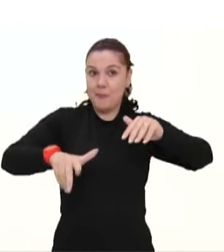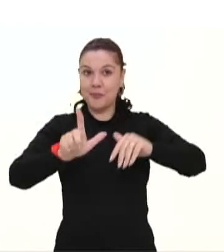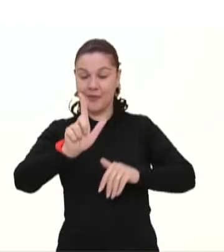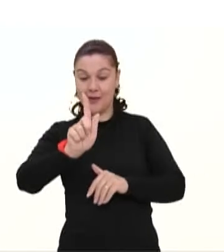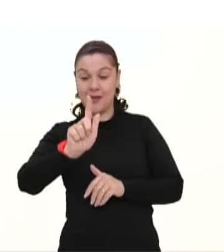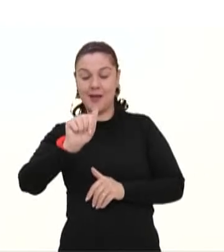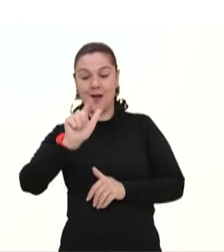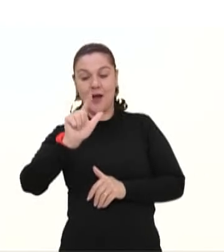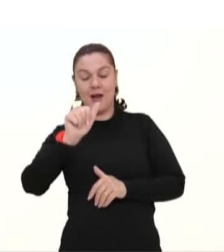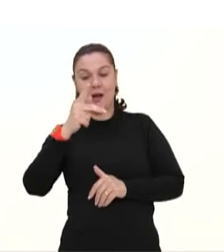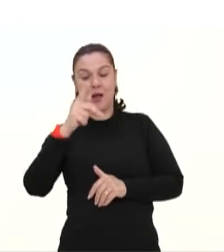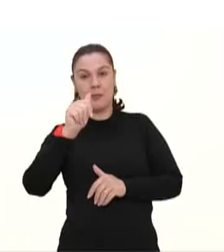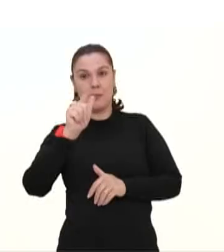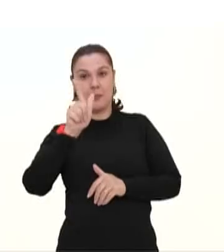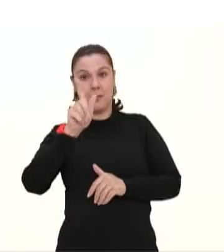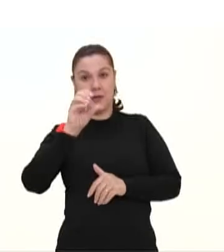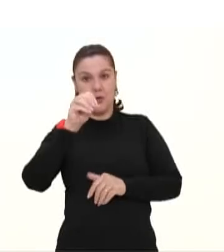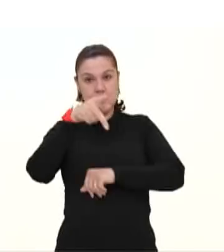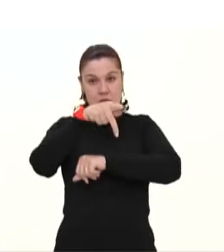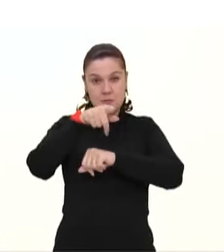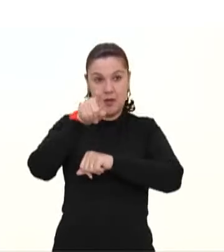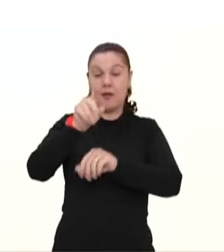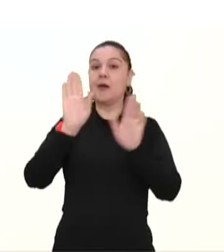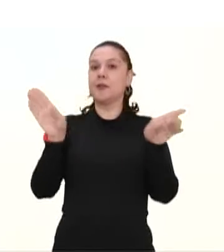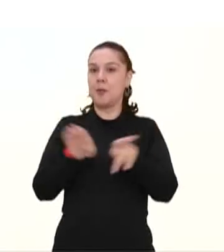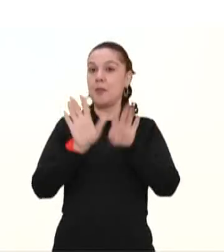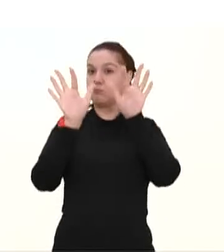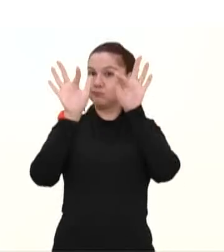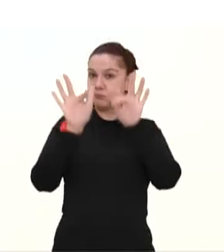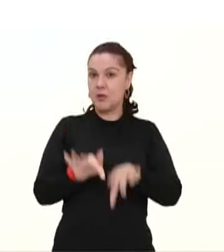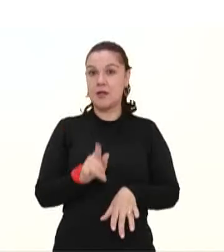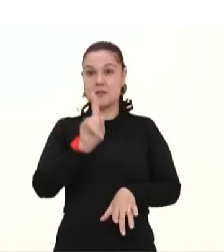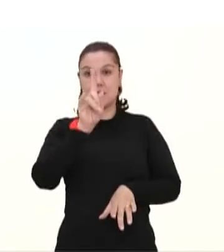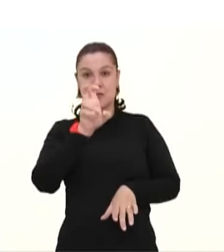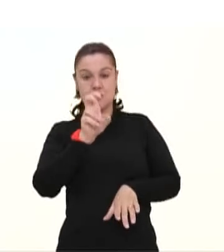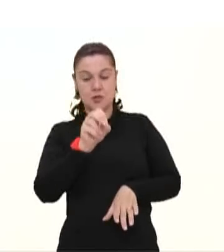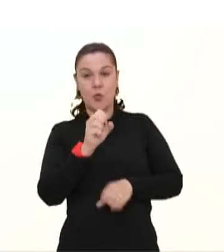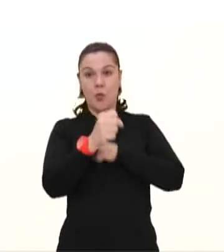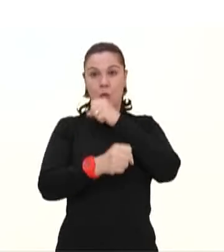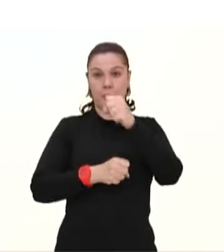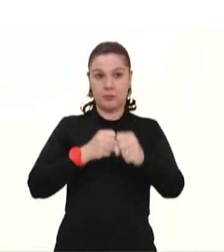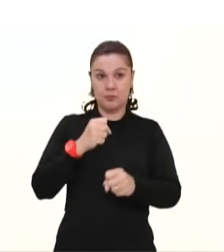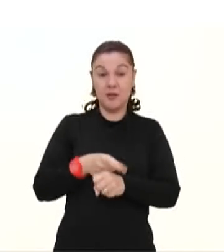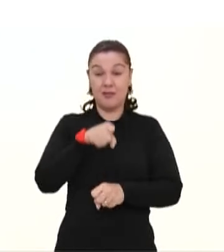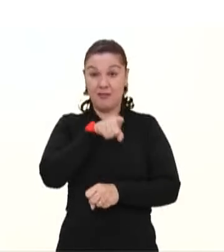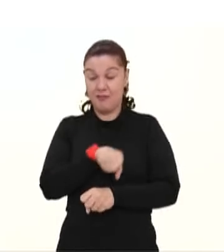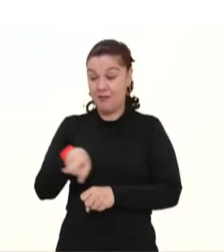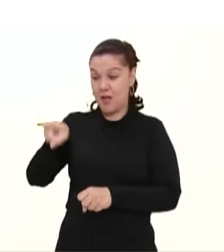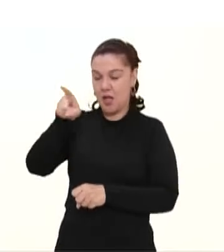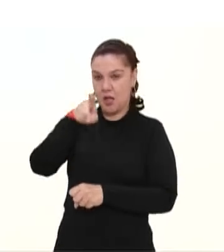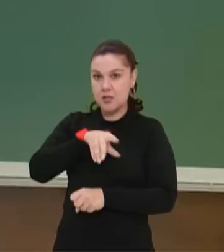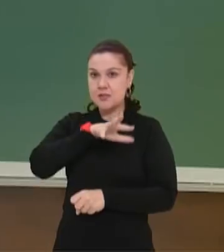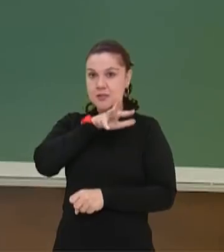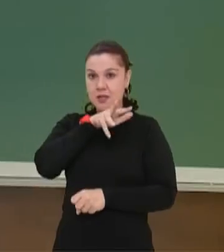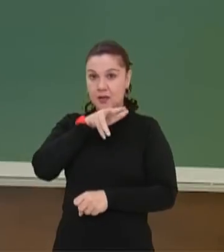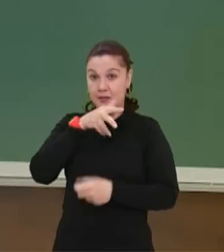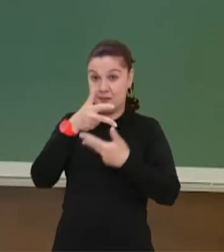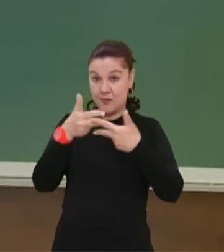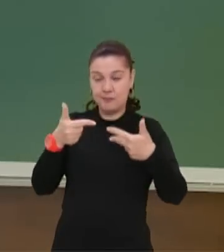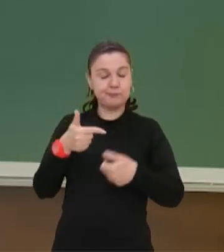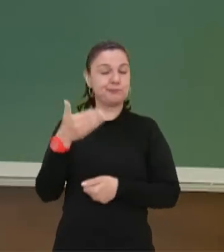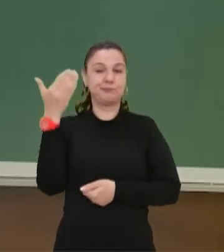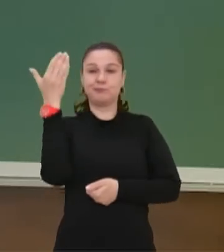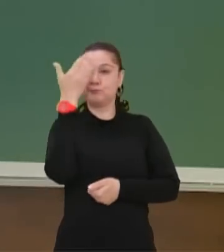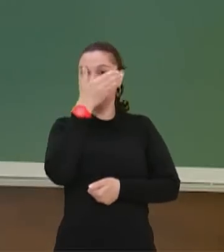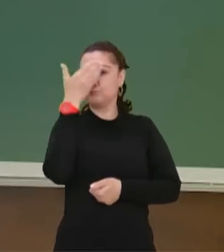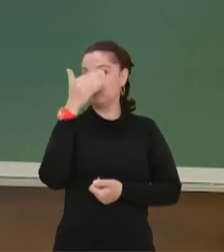interessante esse ser vivo aqui. Ela está extinta há 150 anos. São seres que nós não observamos no nosso